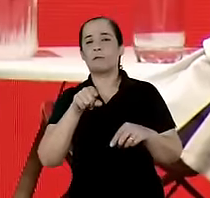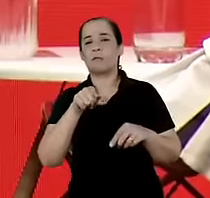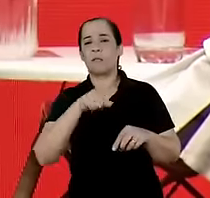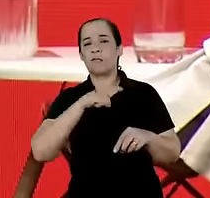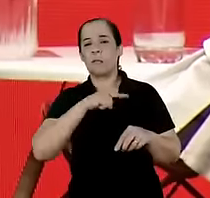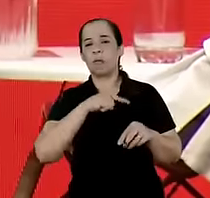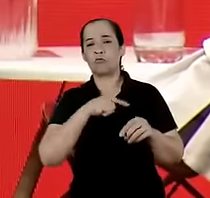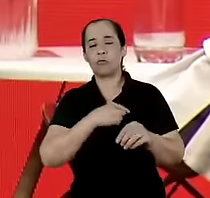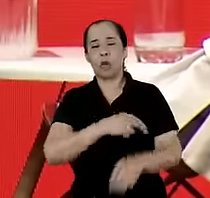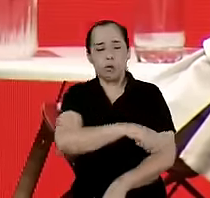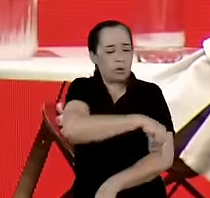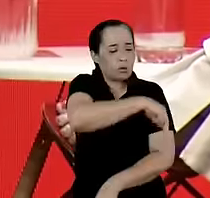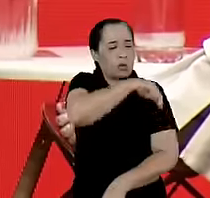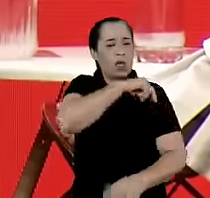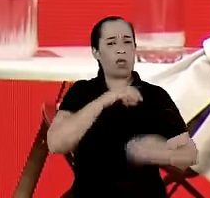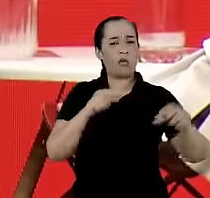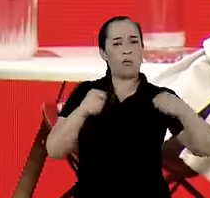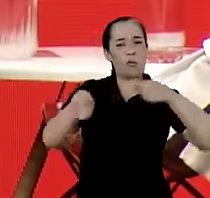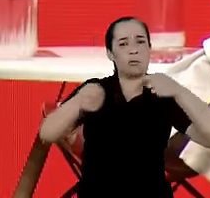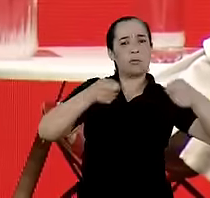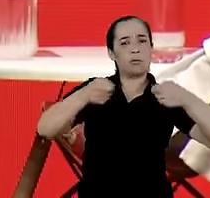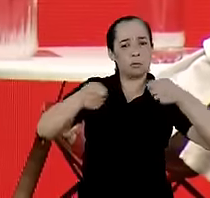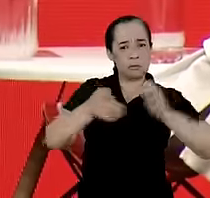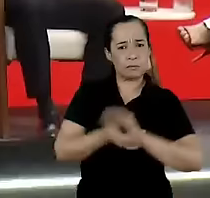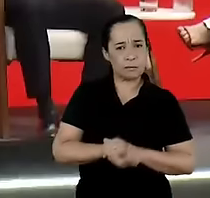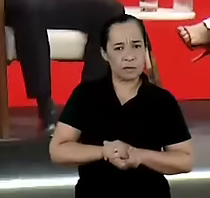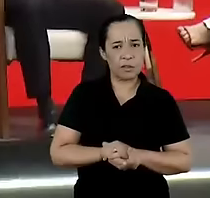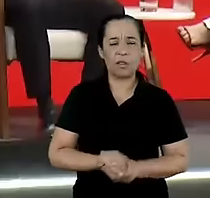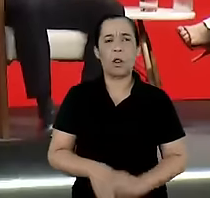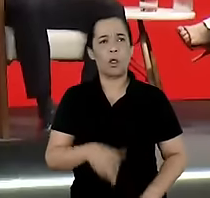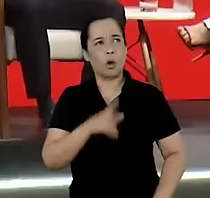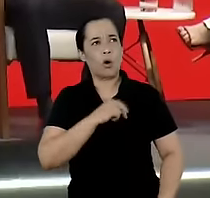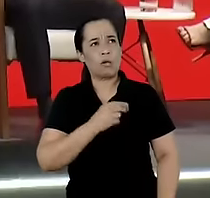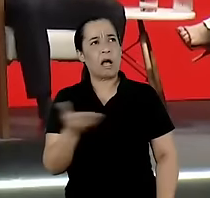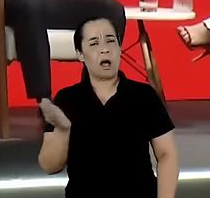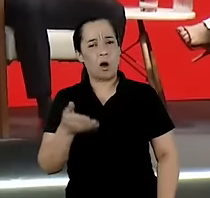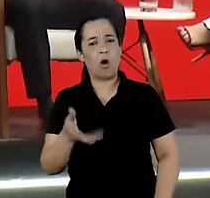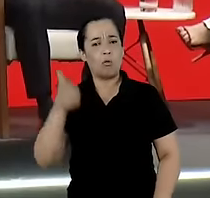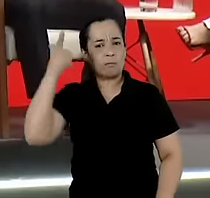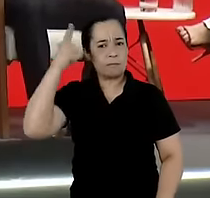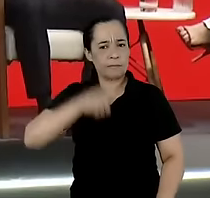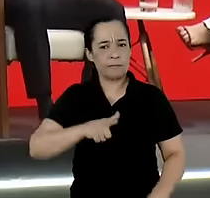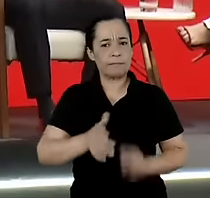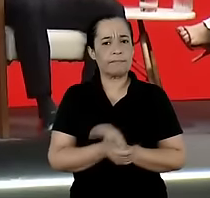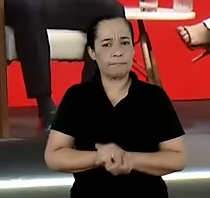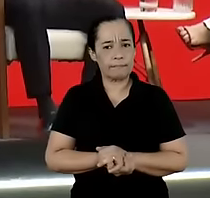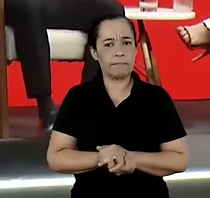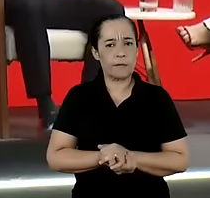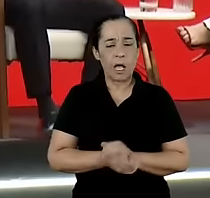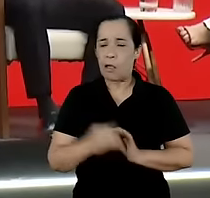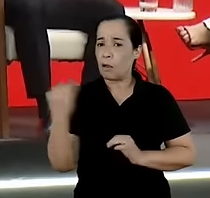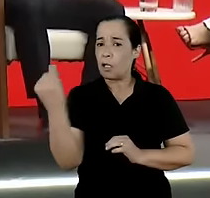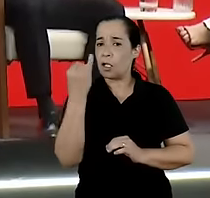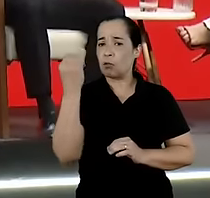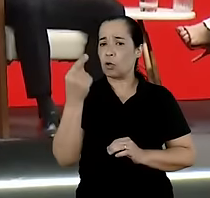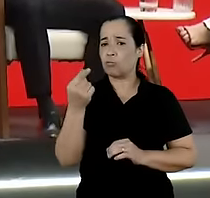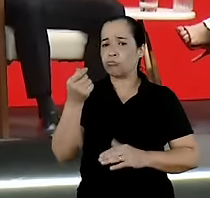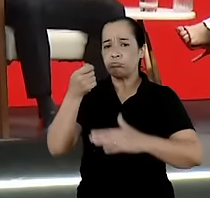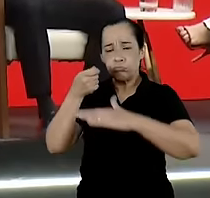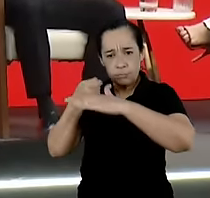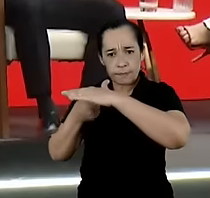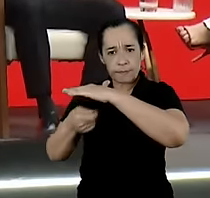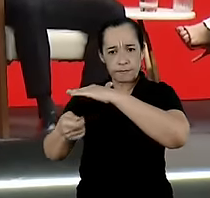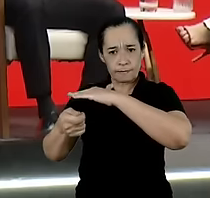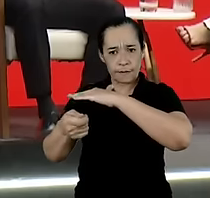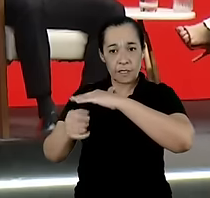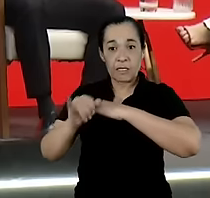num certo Range né E falar po agora eu consigo fazer conta isso é muito importante para investimentos né E quando diminui a